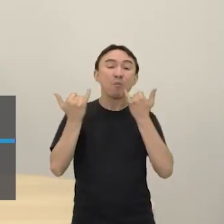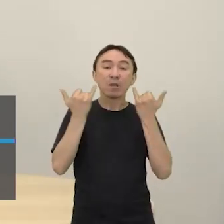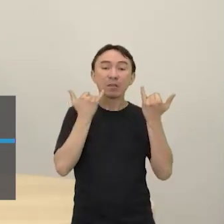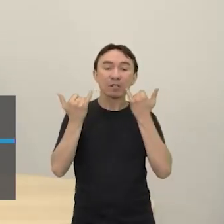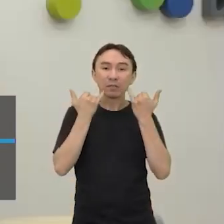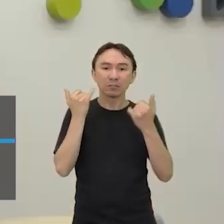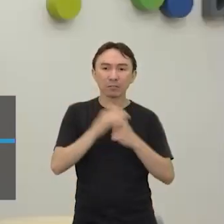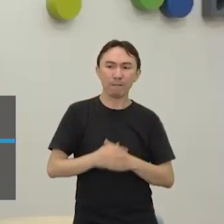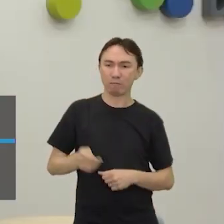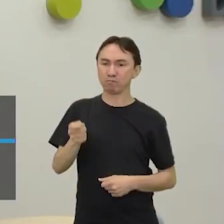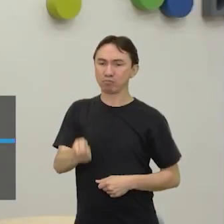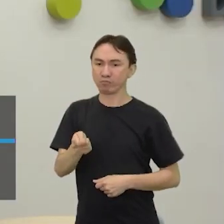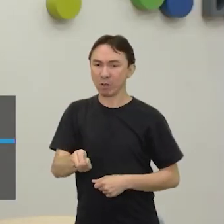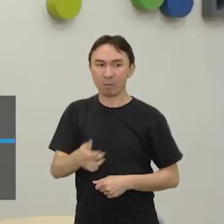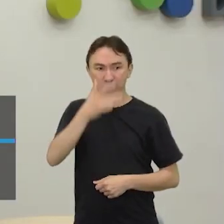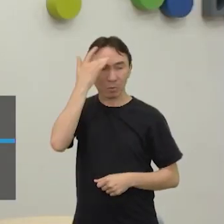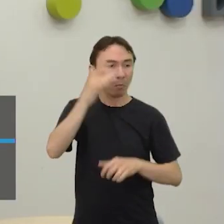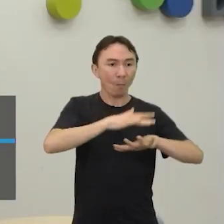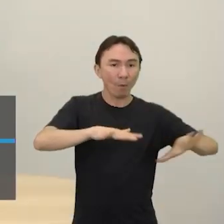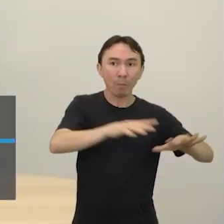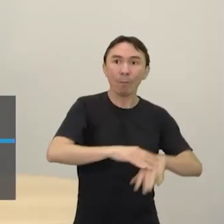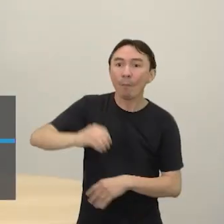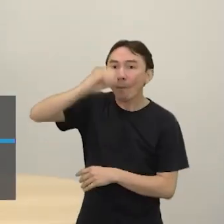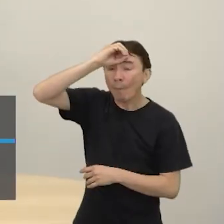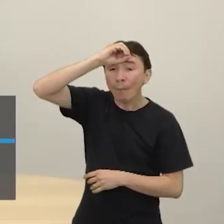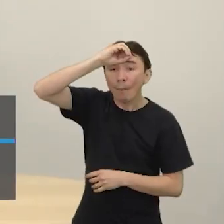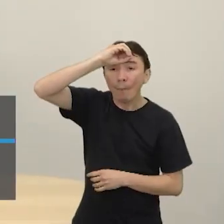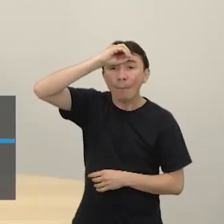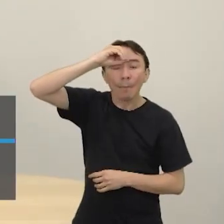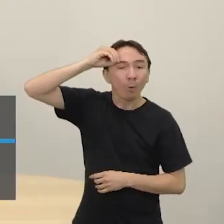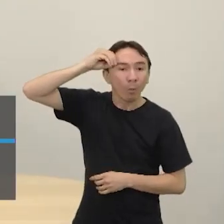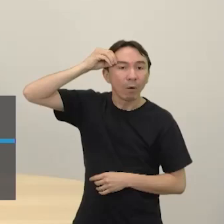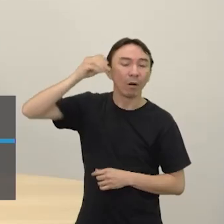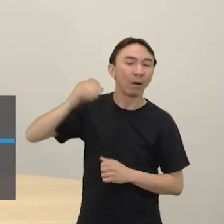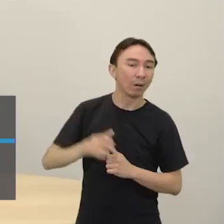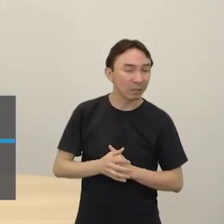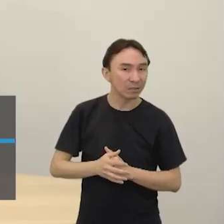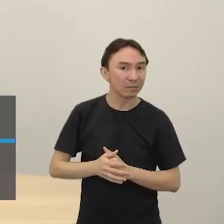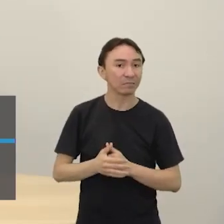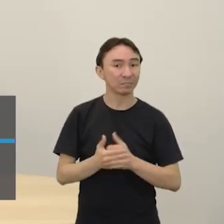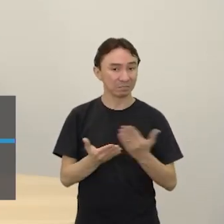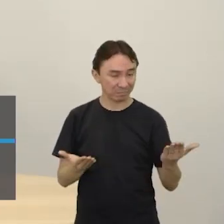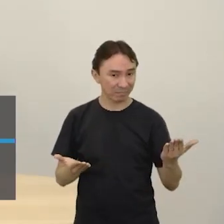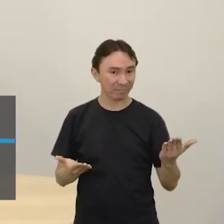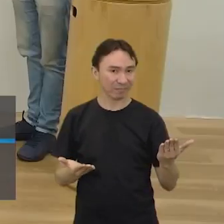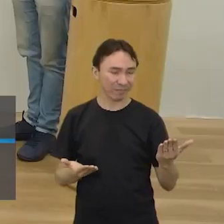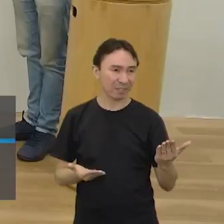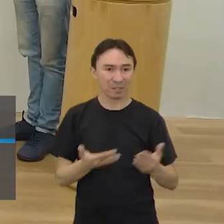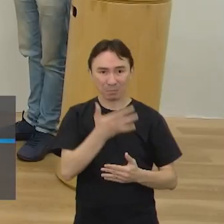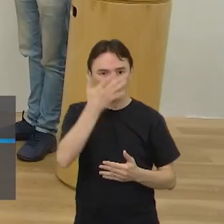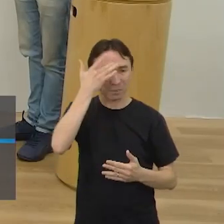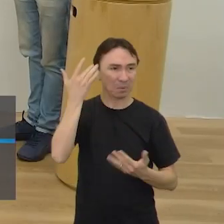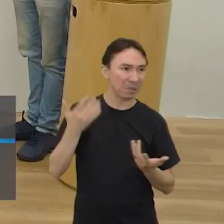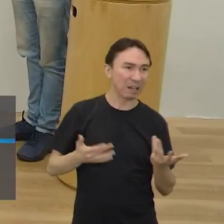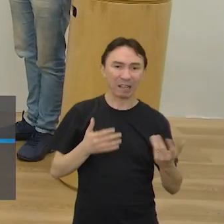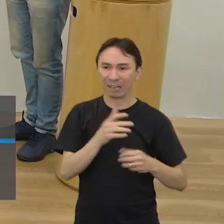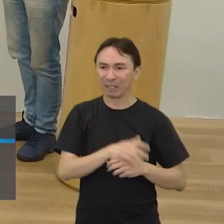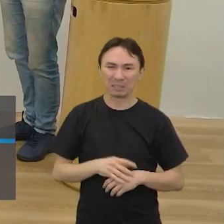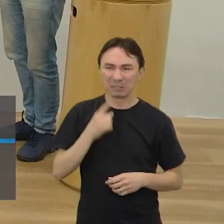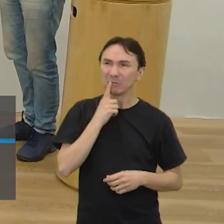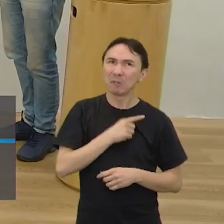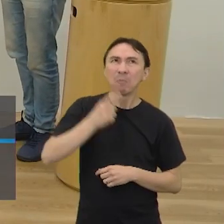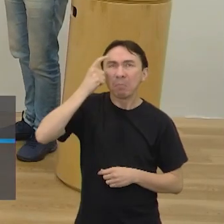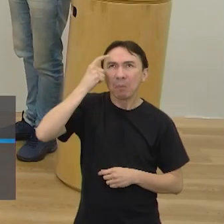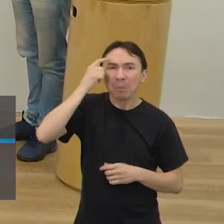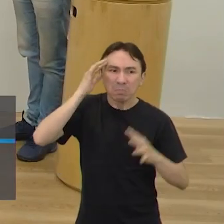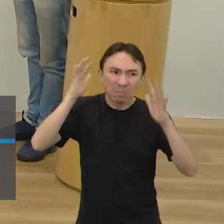e ideia que chega até a população. E aí, dessa forma, você consegue barrar que surge um determinado tipo de